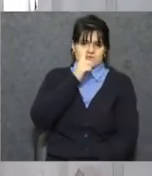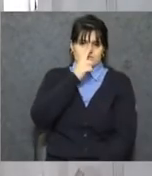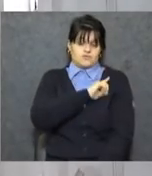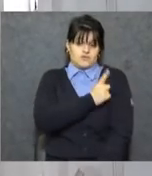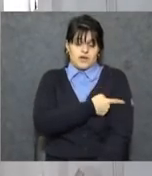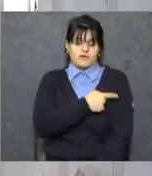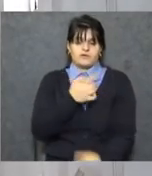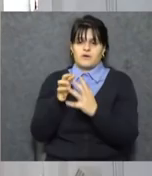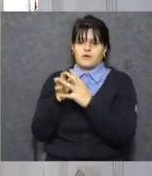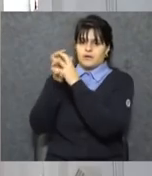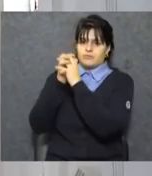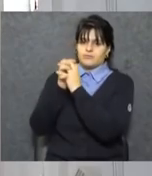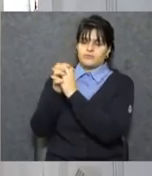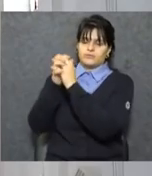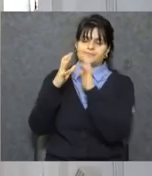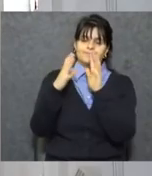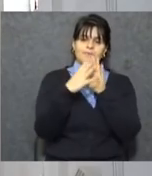Deus